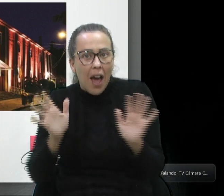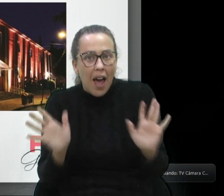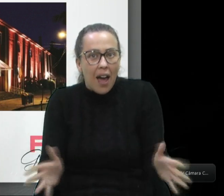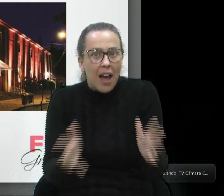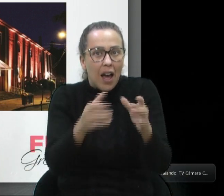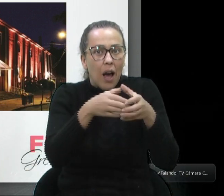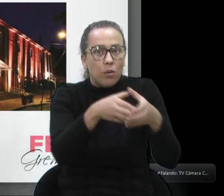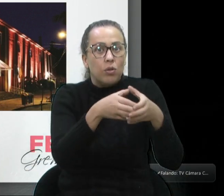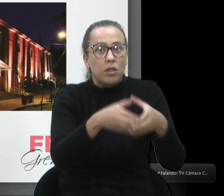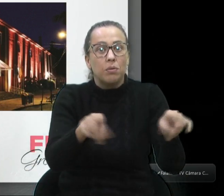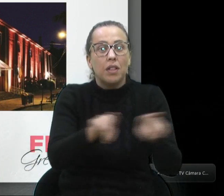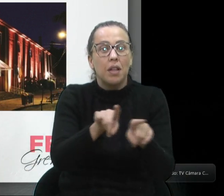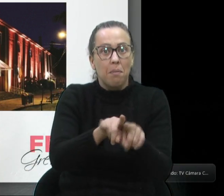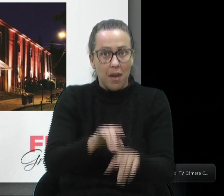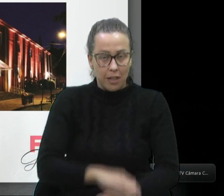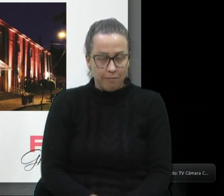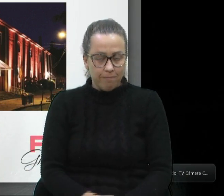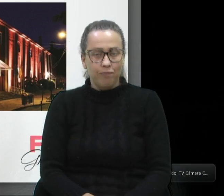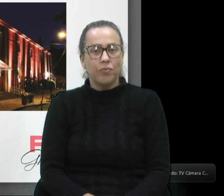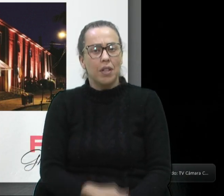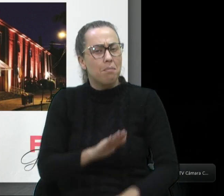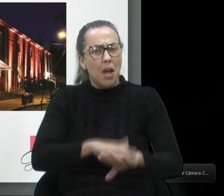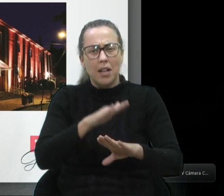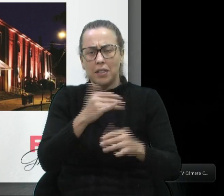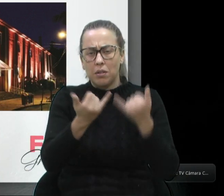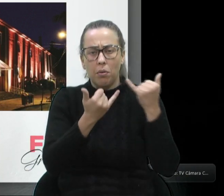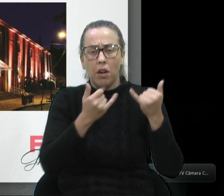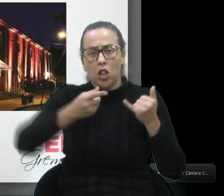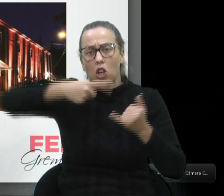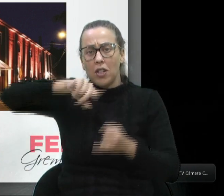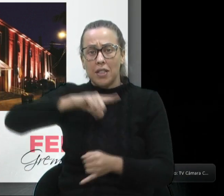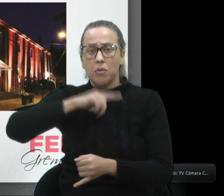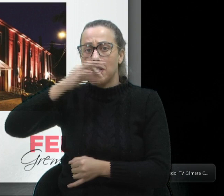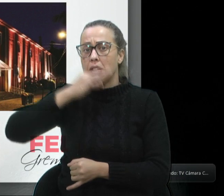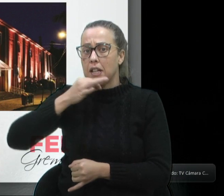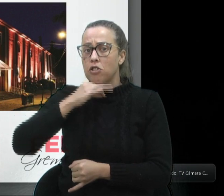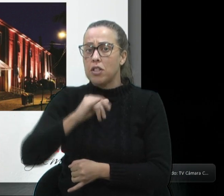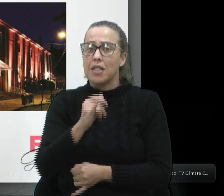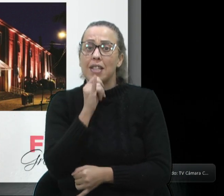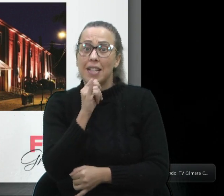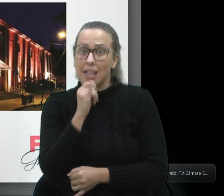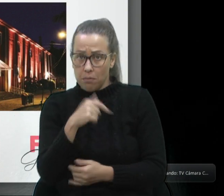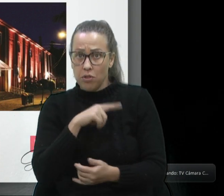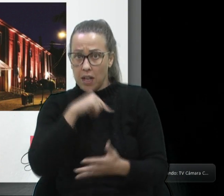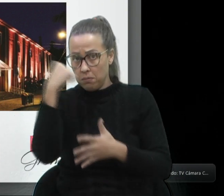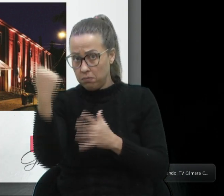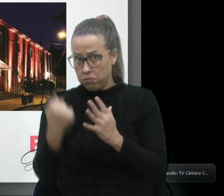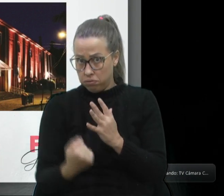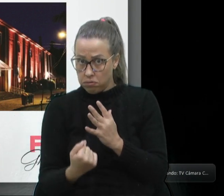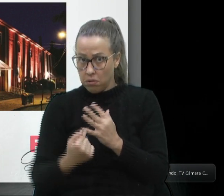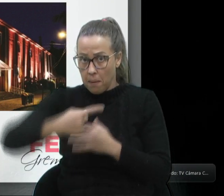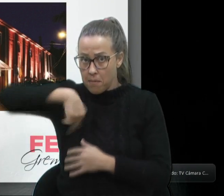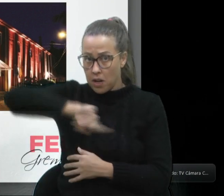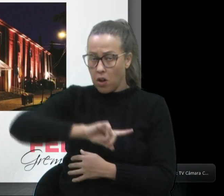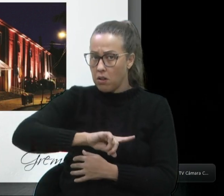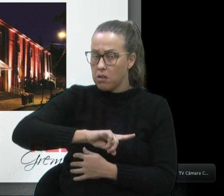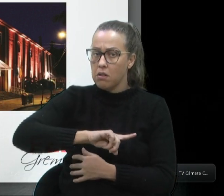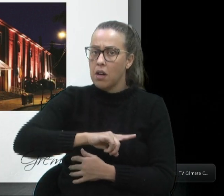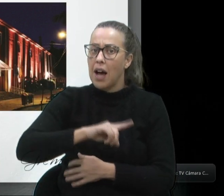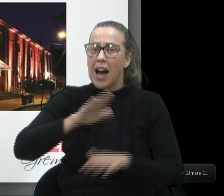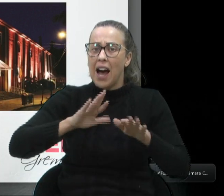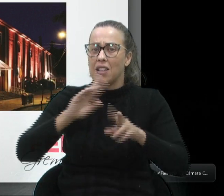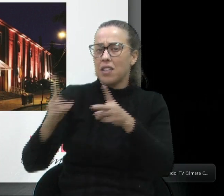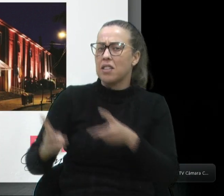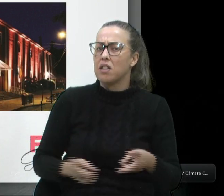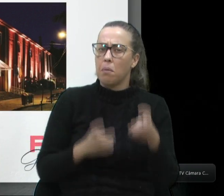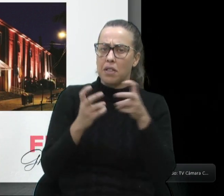turismo. Uma parte, E mais do que isso, a gente tem em Caxias do Sul alguns exemplos que eu acho que para nós muitas vezes passa desapercebido